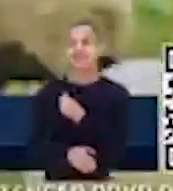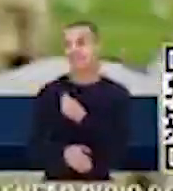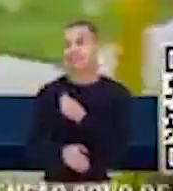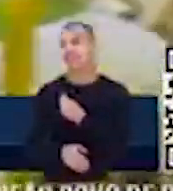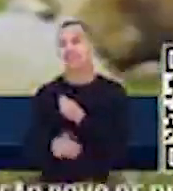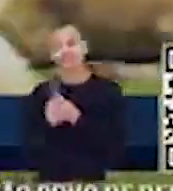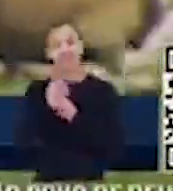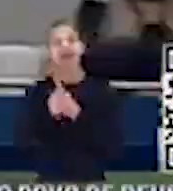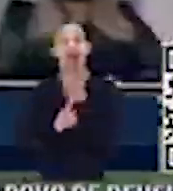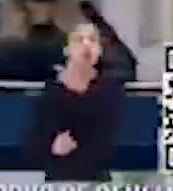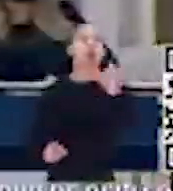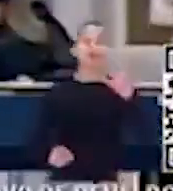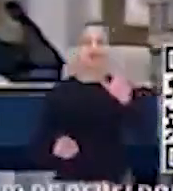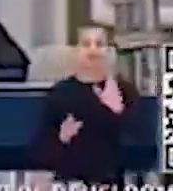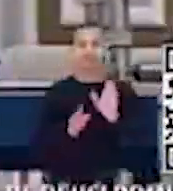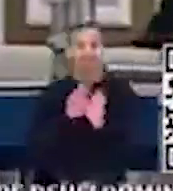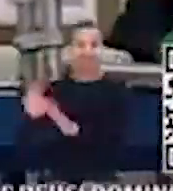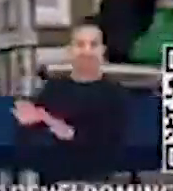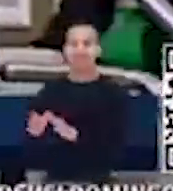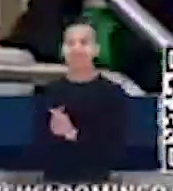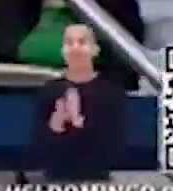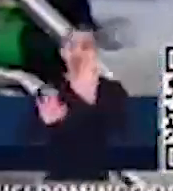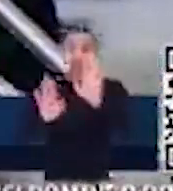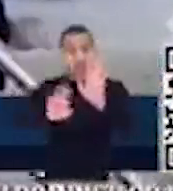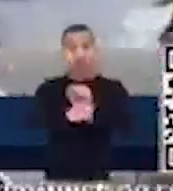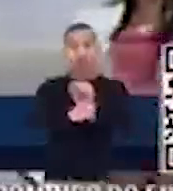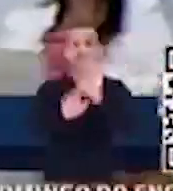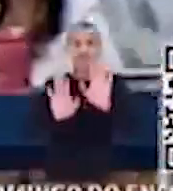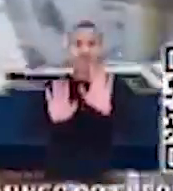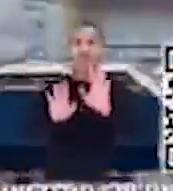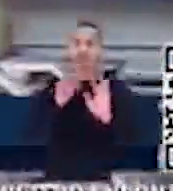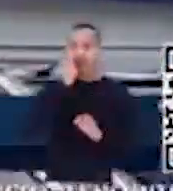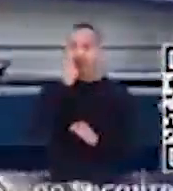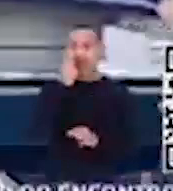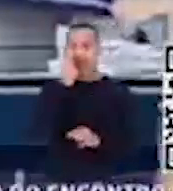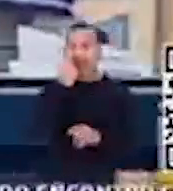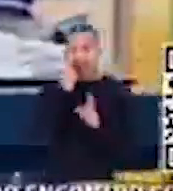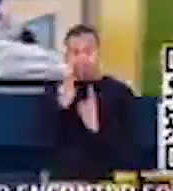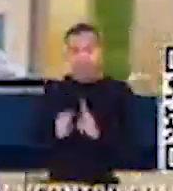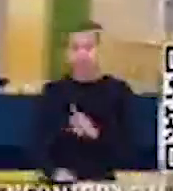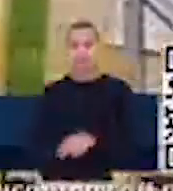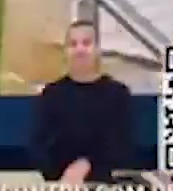Não. Jesus. Pera, não, peraí, você continua, meu filho. Só do som.